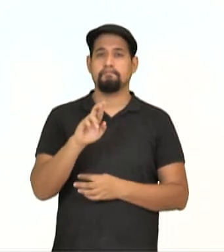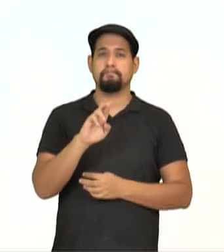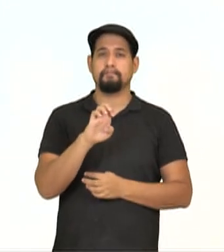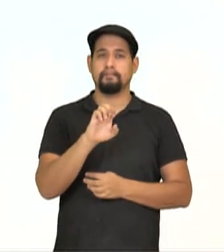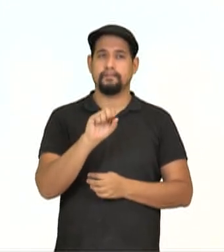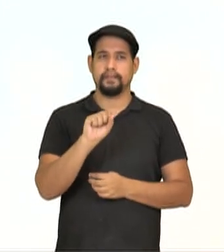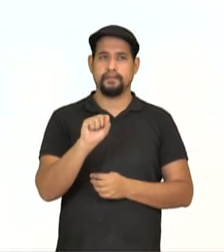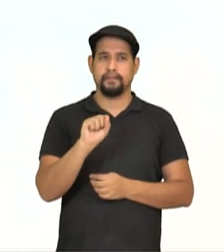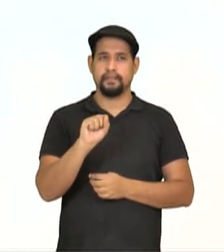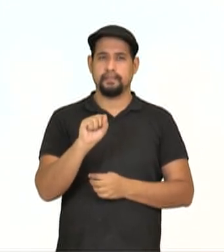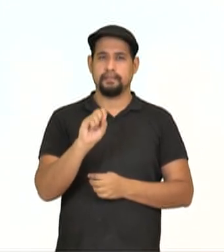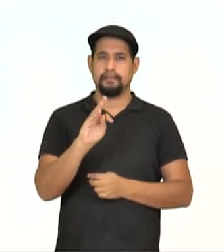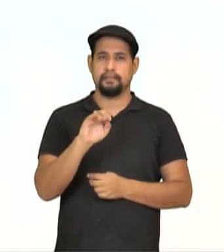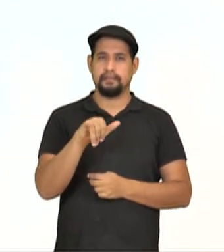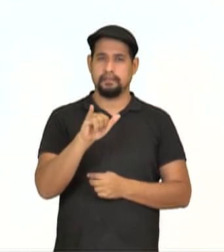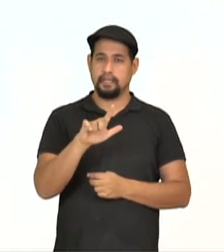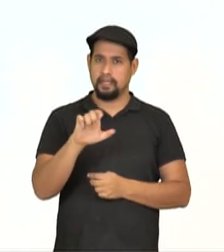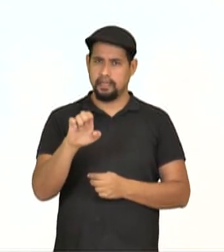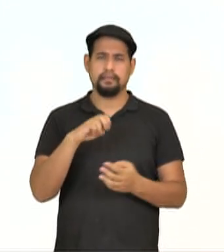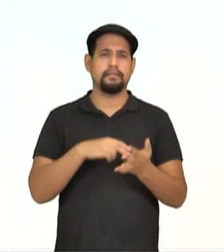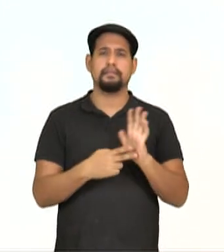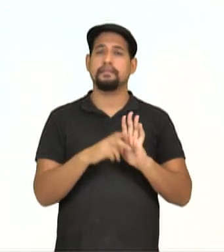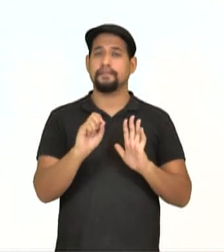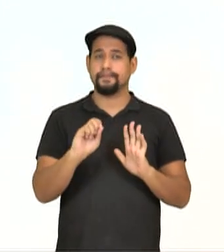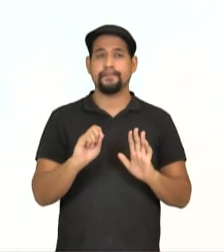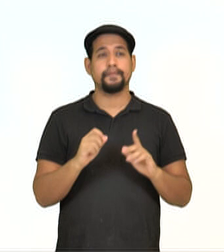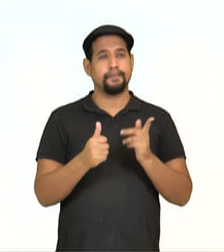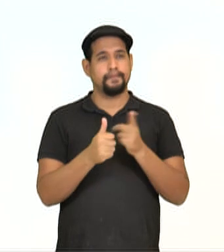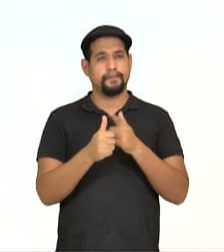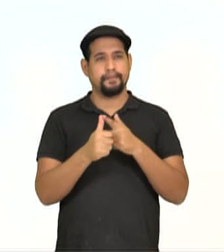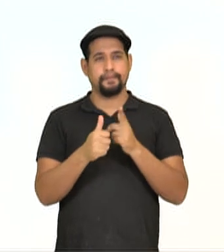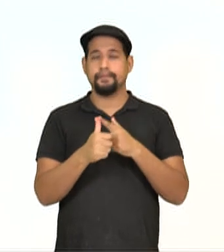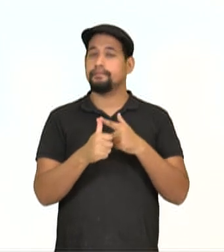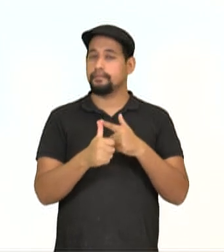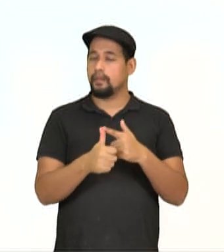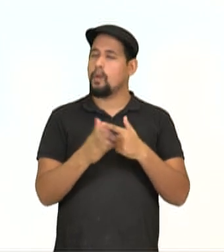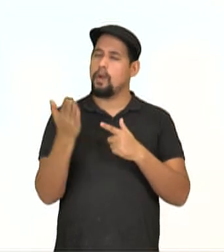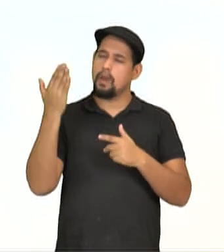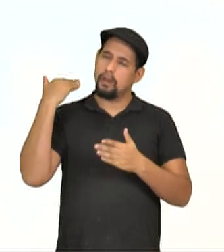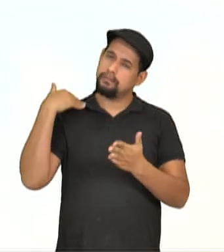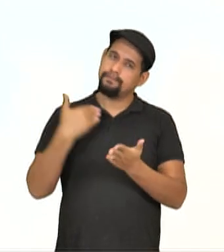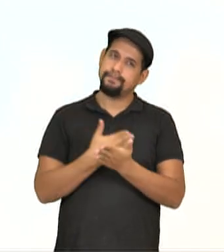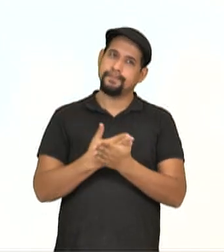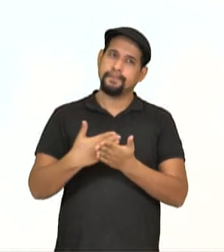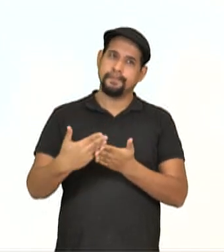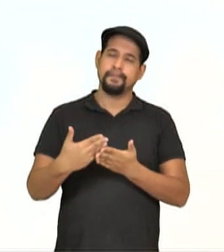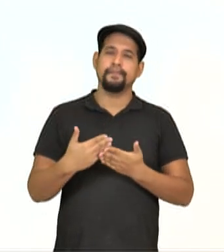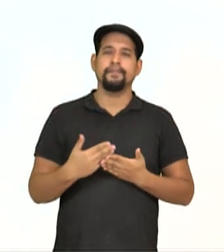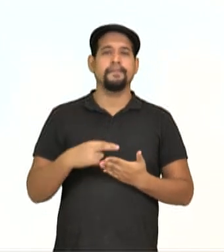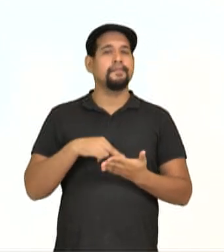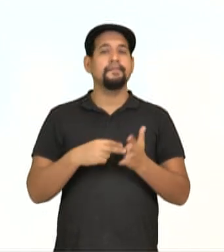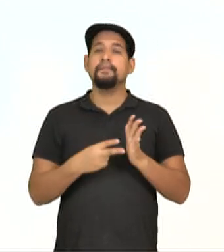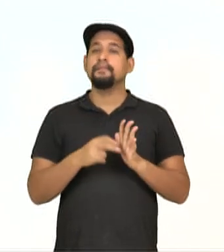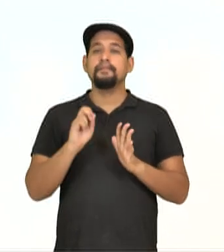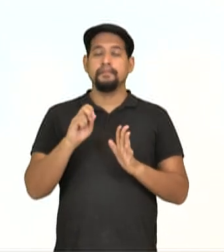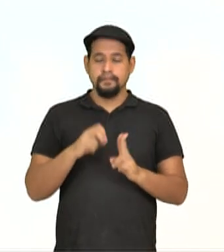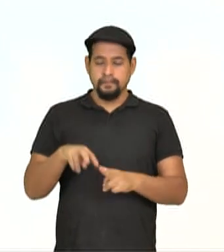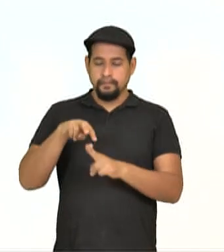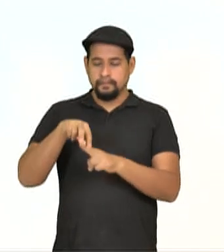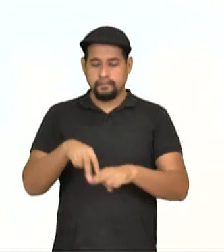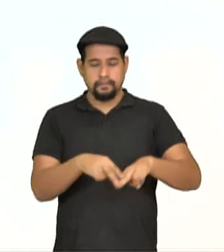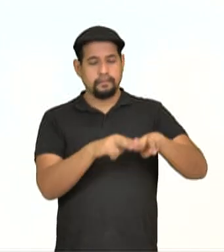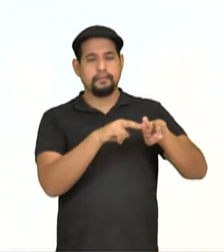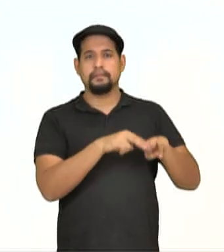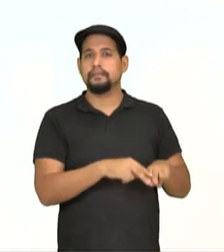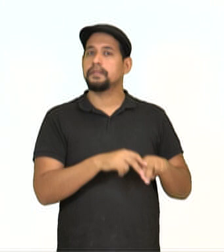O freestyle talvez seja a primeira modalidade do skate, quando o skate surgiu mesmo, tá? Que são manobras feitas